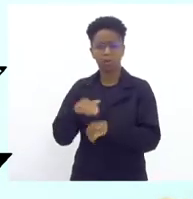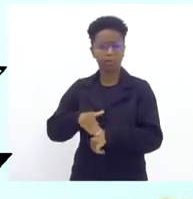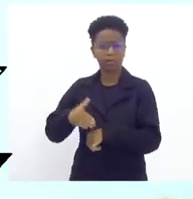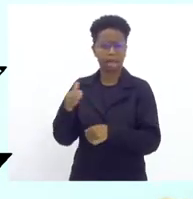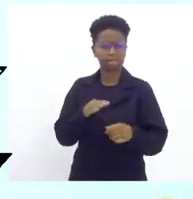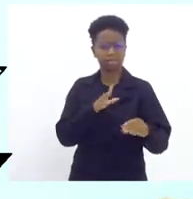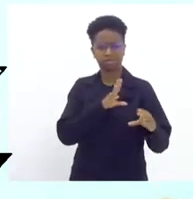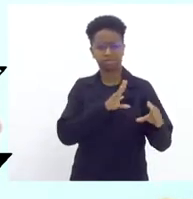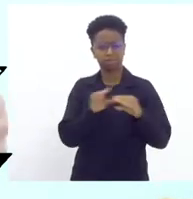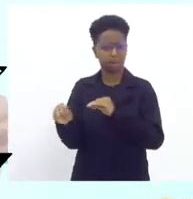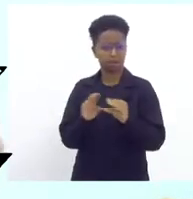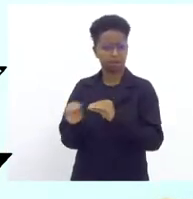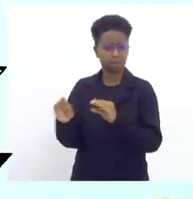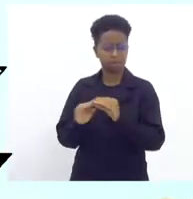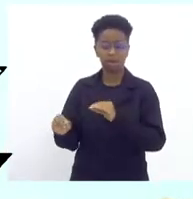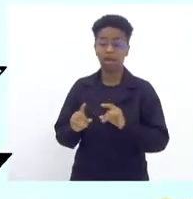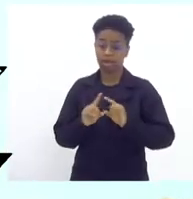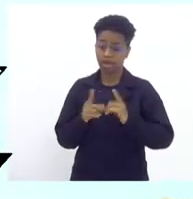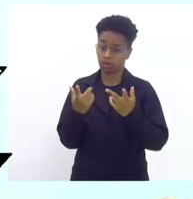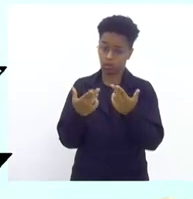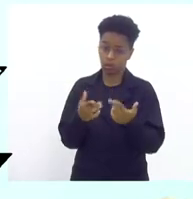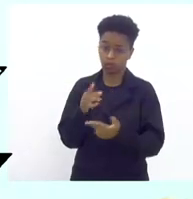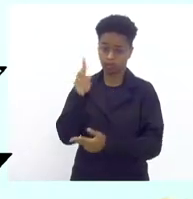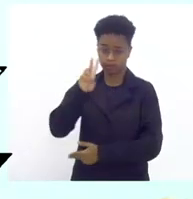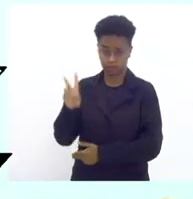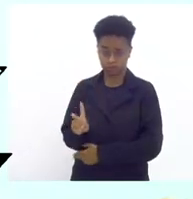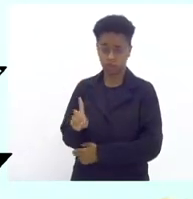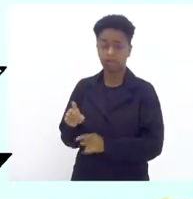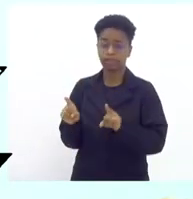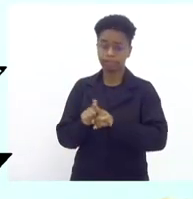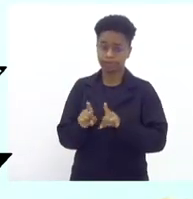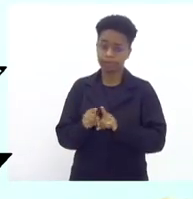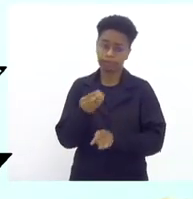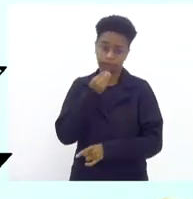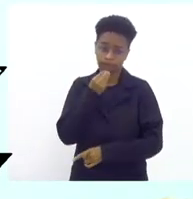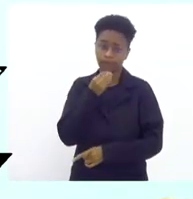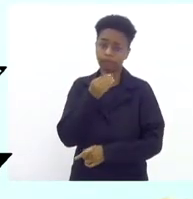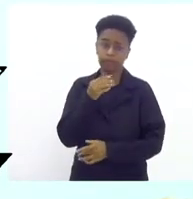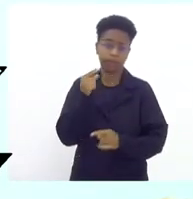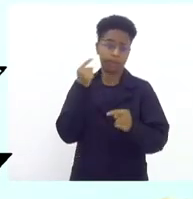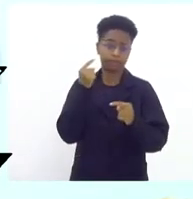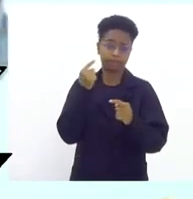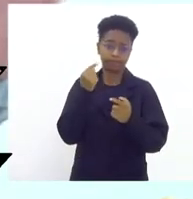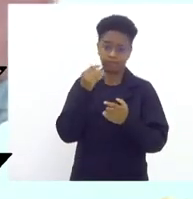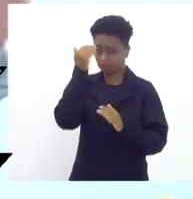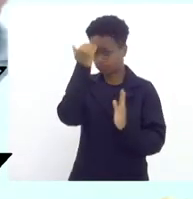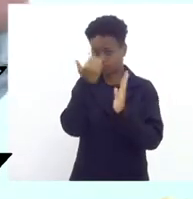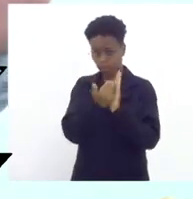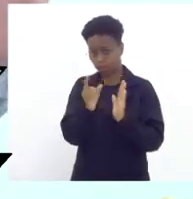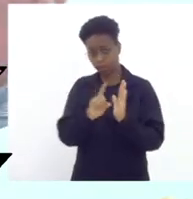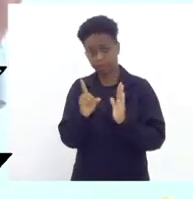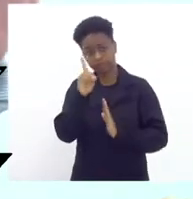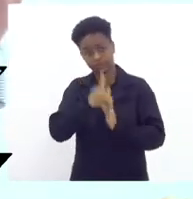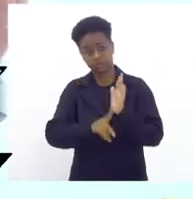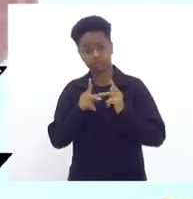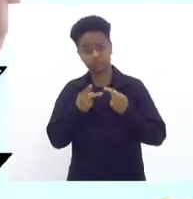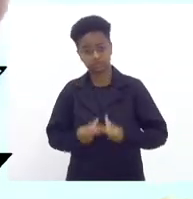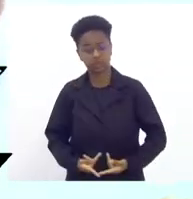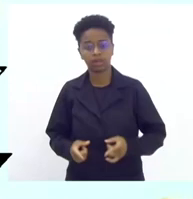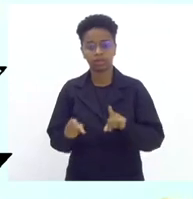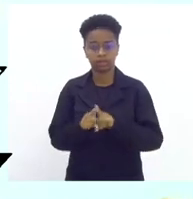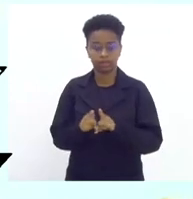situação da Venezuela é além de logicamente claríssimas violações aos direitos humanos que no último relatório da